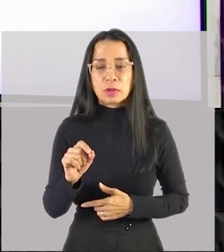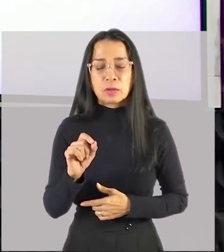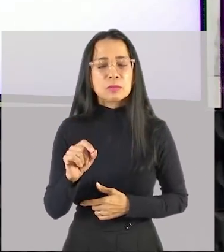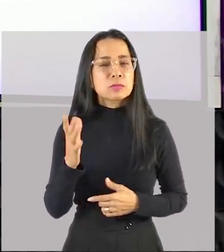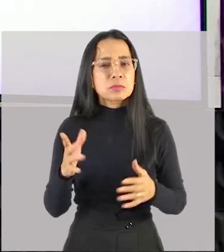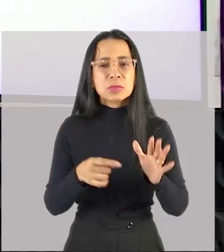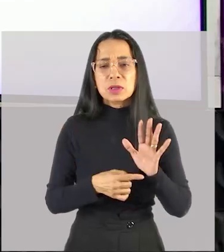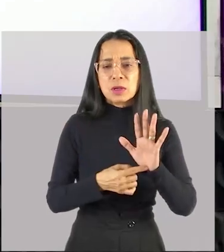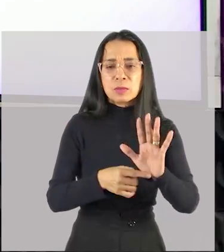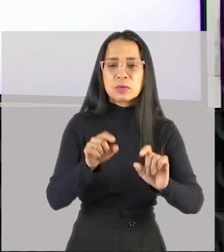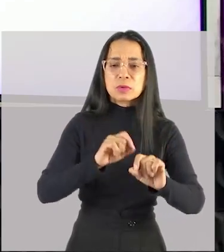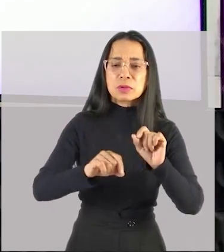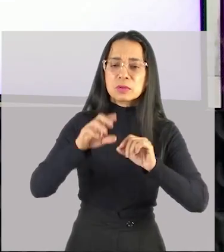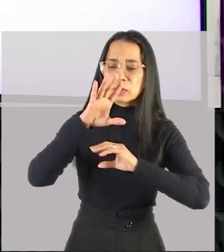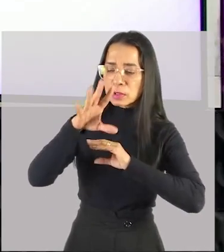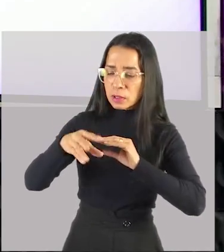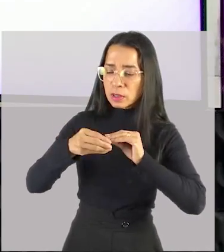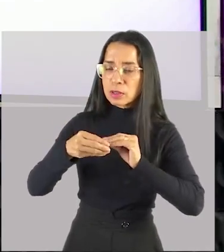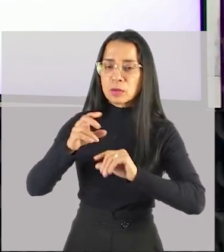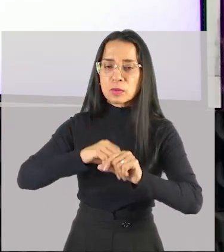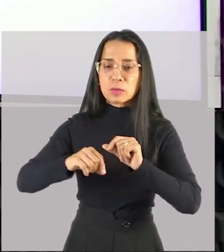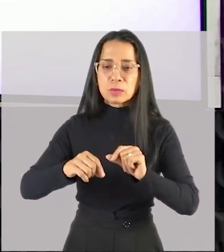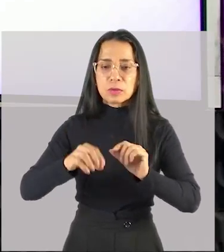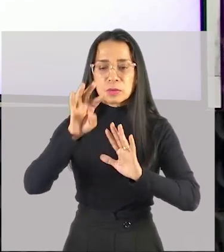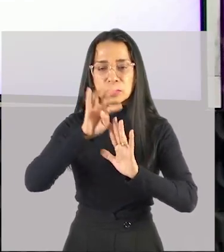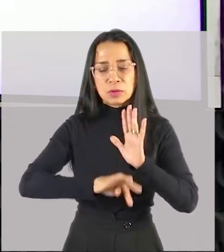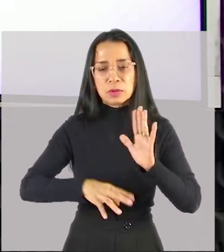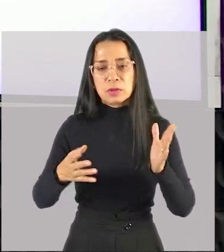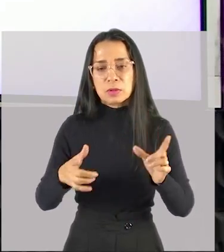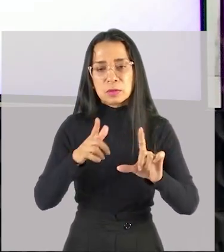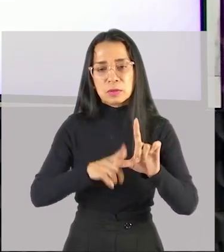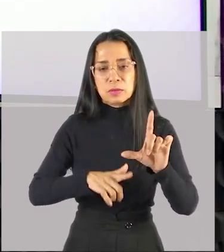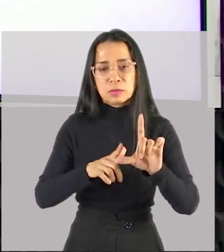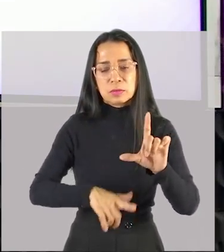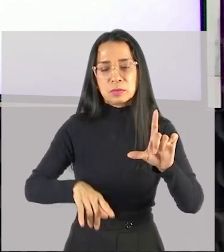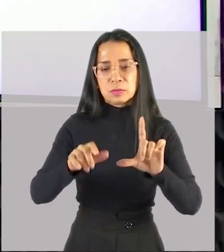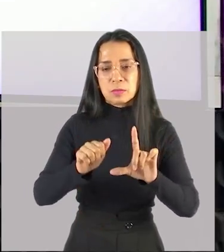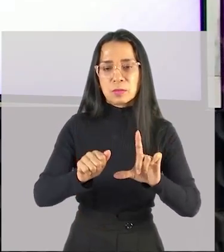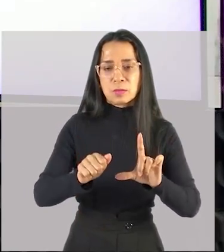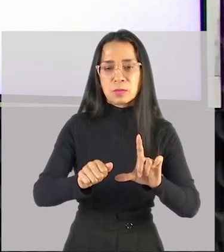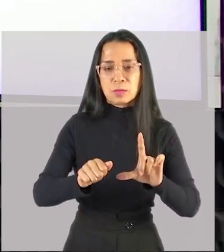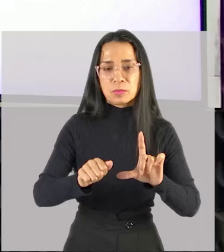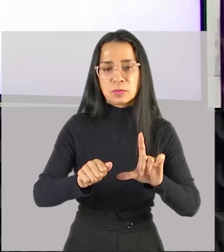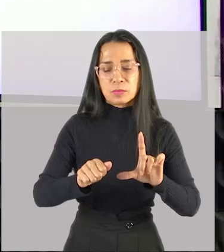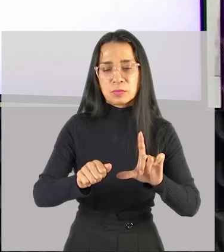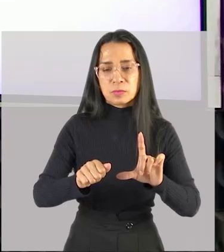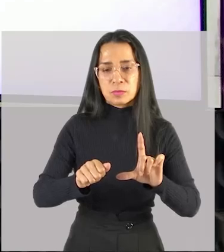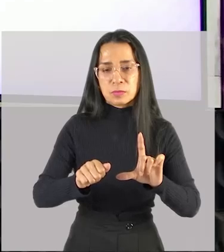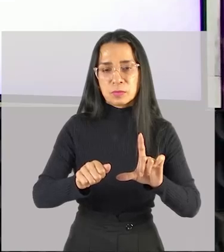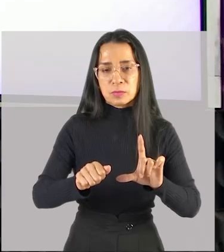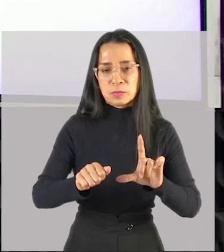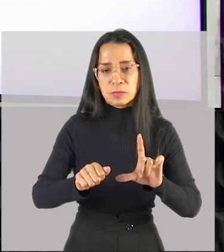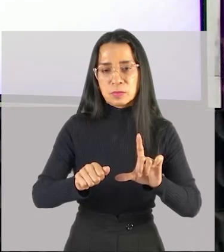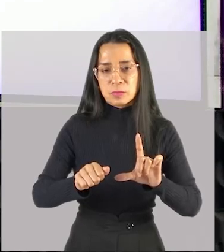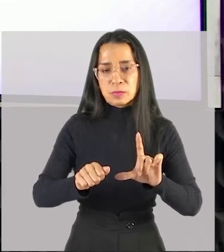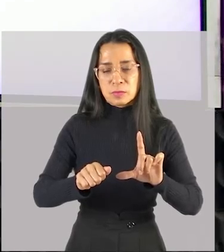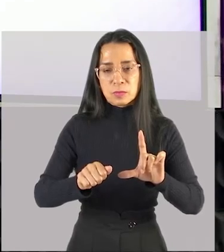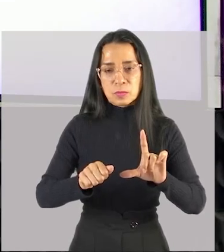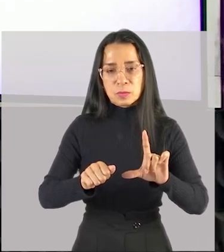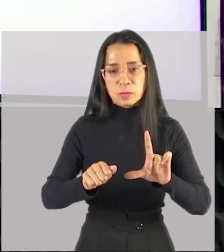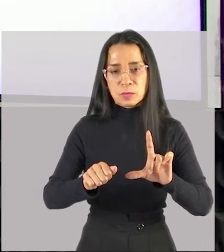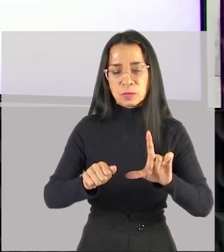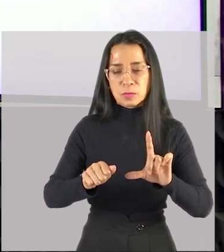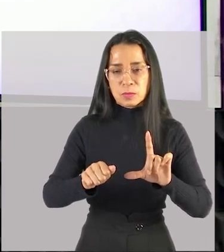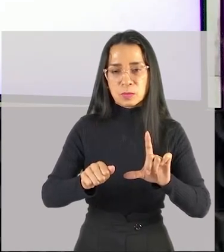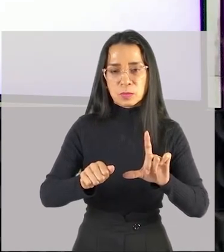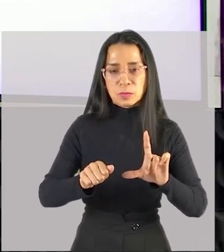que inclui também além do corpo nesse texto? Ele está falando sobre o sangue? Não. Quando ele descreve o sangue, ele está